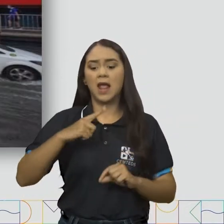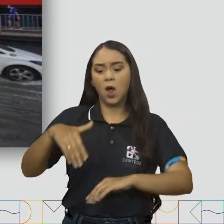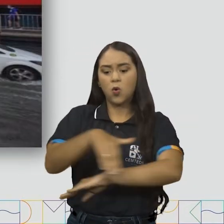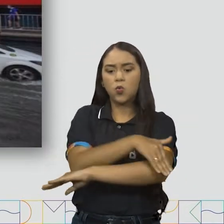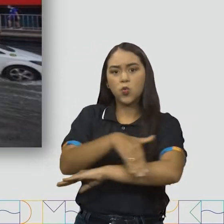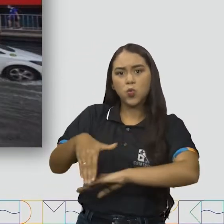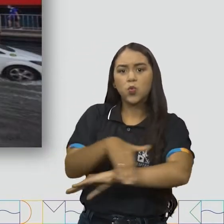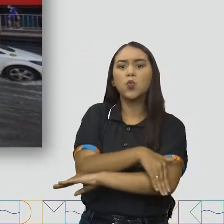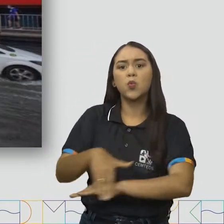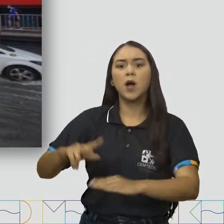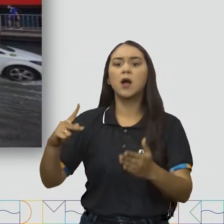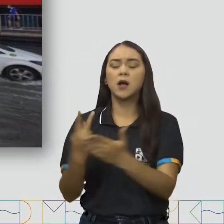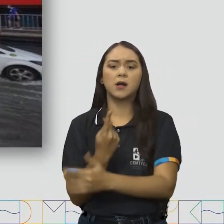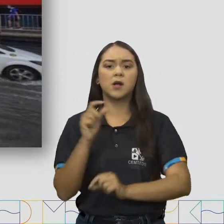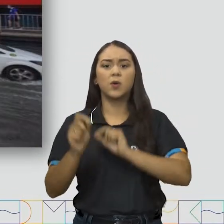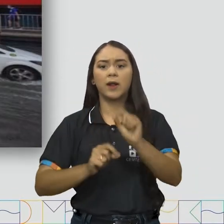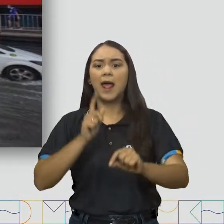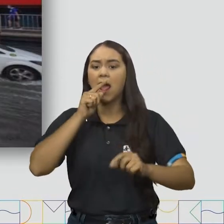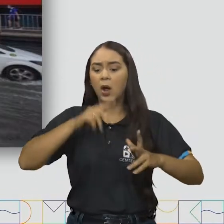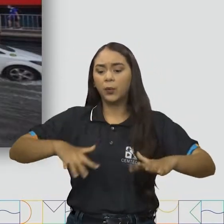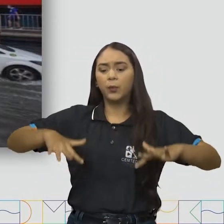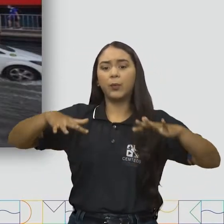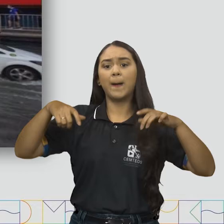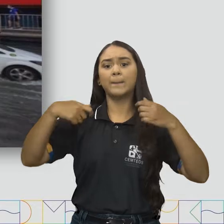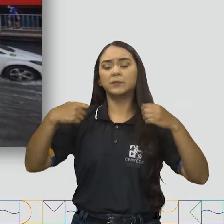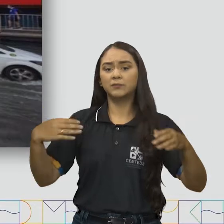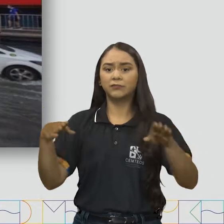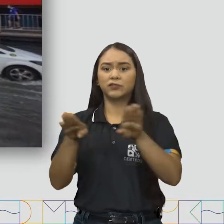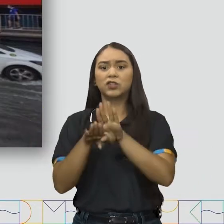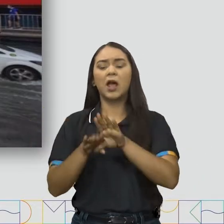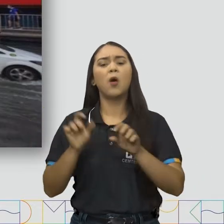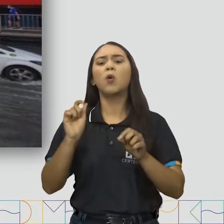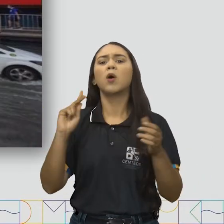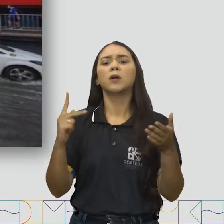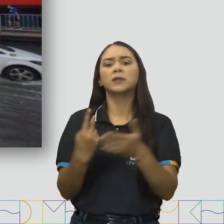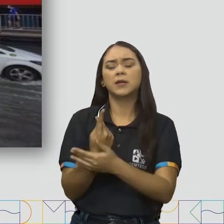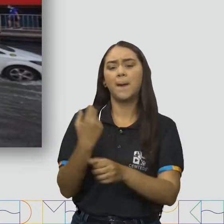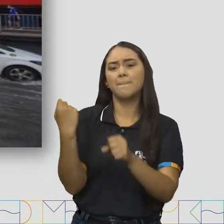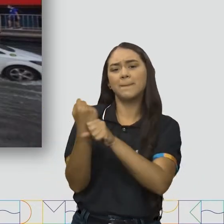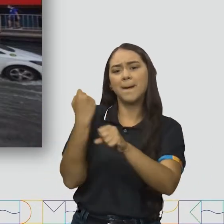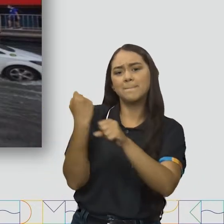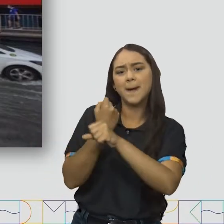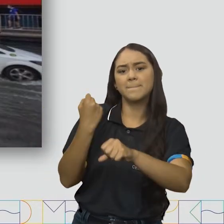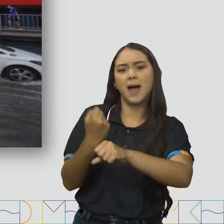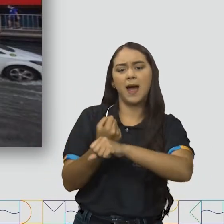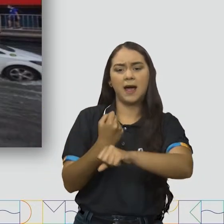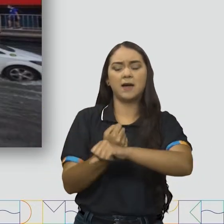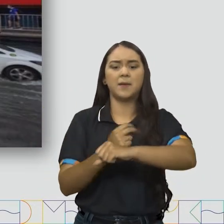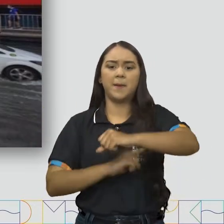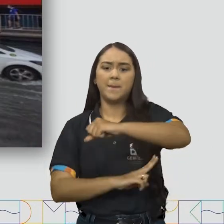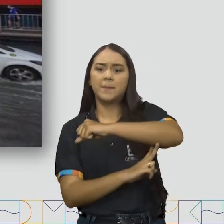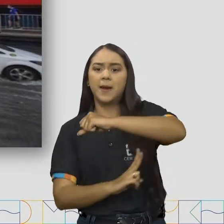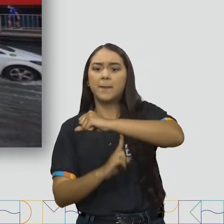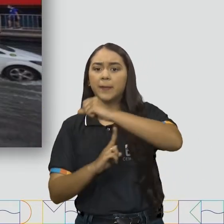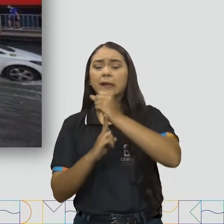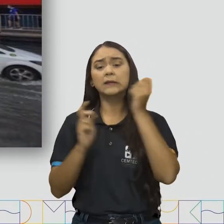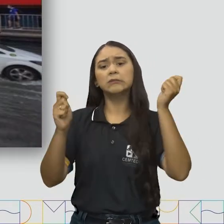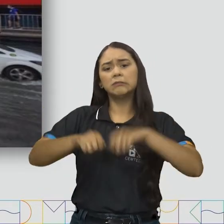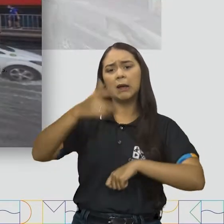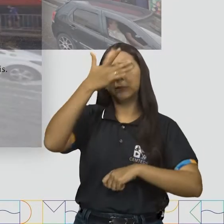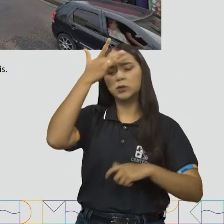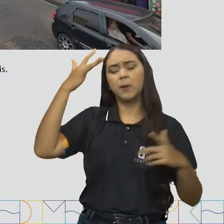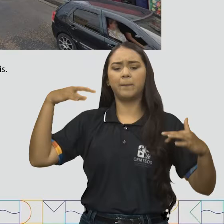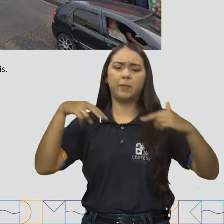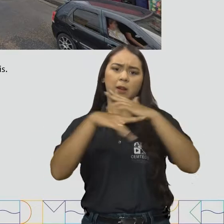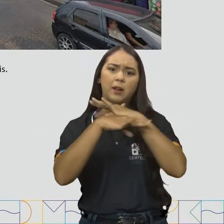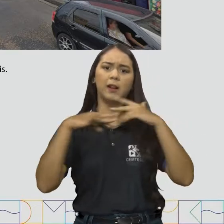que, invadidas pela água do rio, foram interditadas e construíram pontes para que os moradores e frequentadores do espaço pudessem